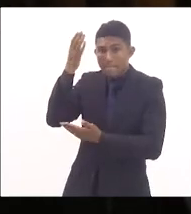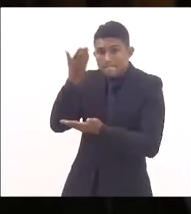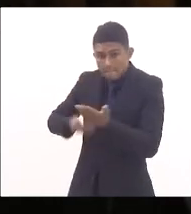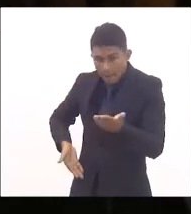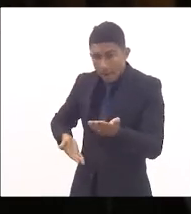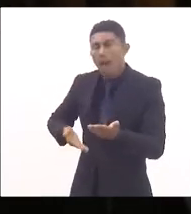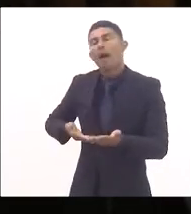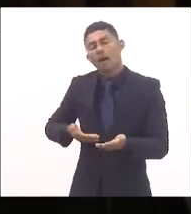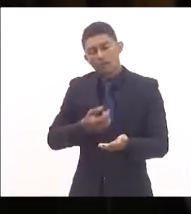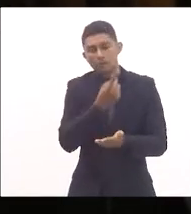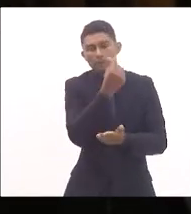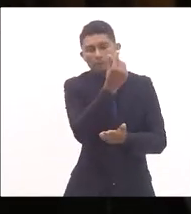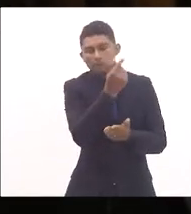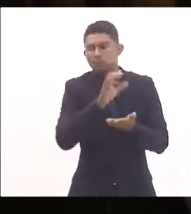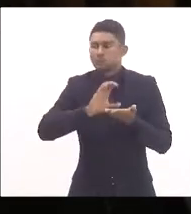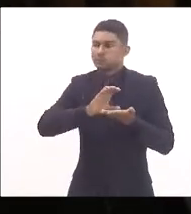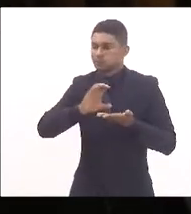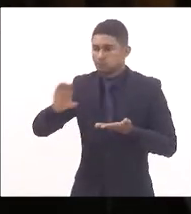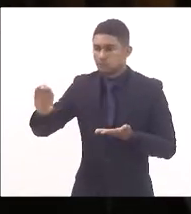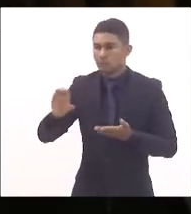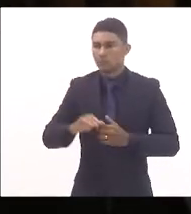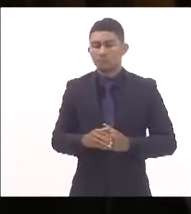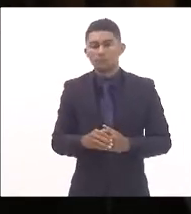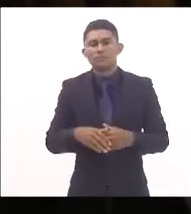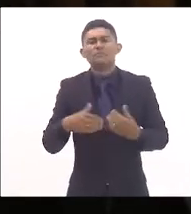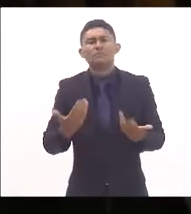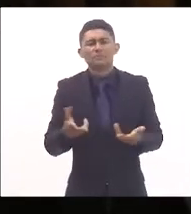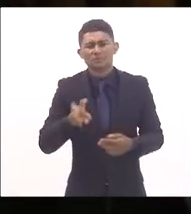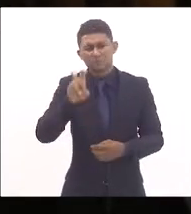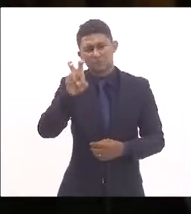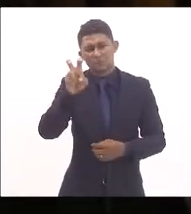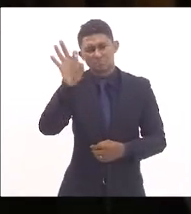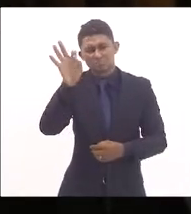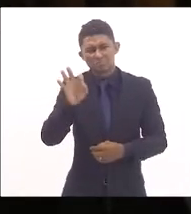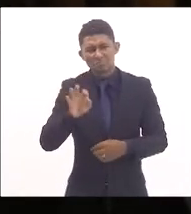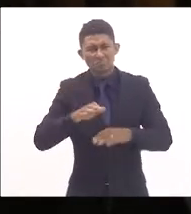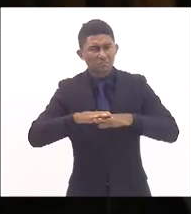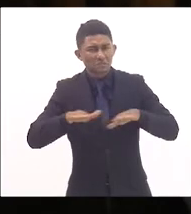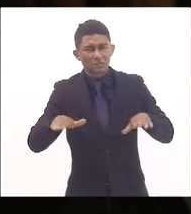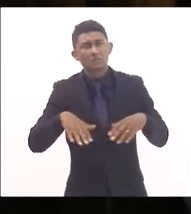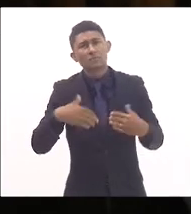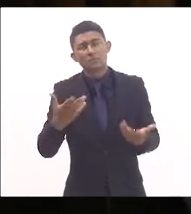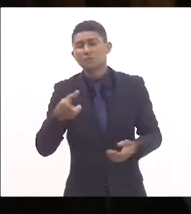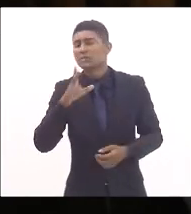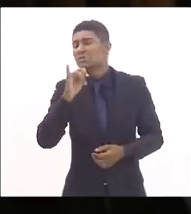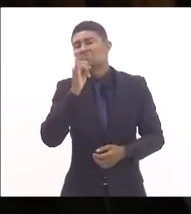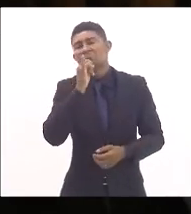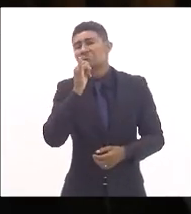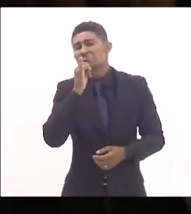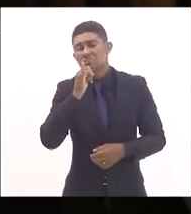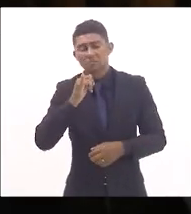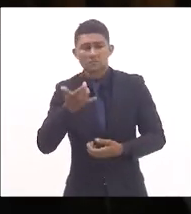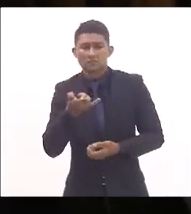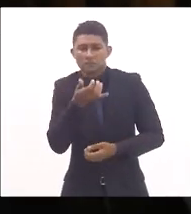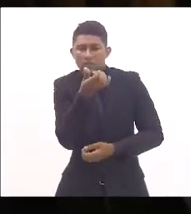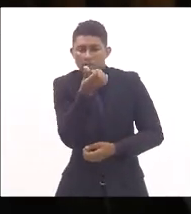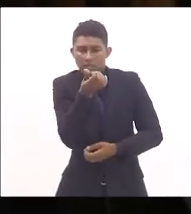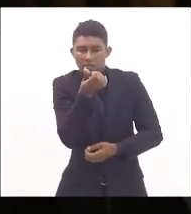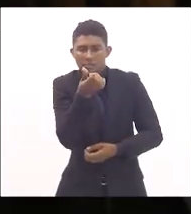Somente o que se suplantar 5%. Então, se a gente tiver uma perda de